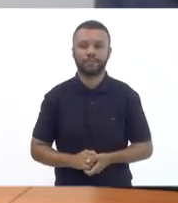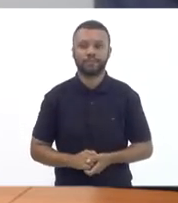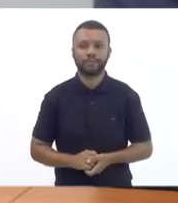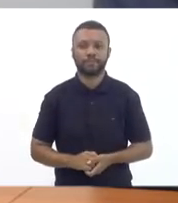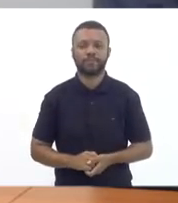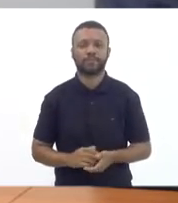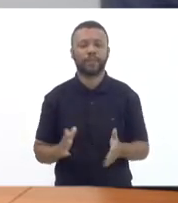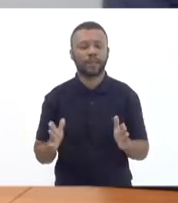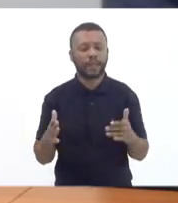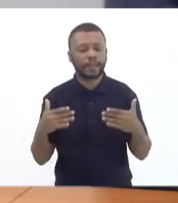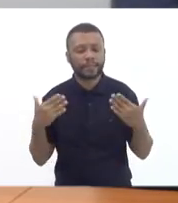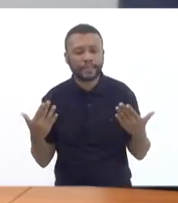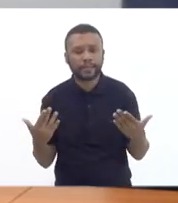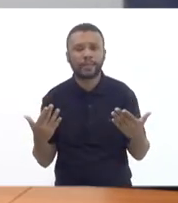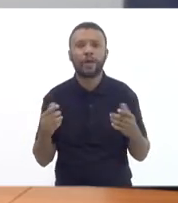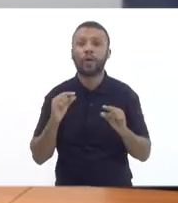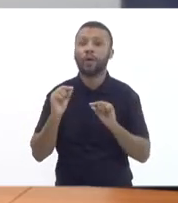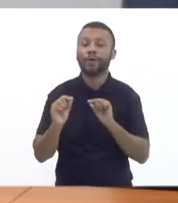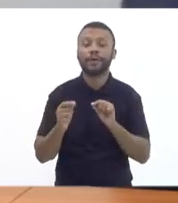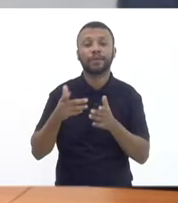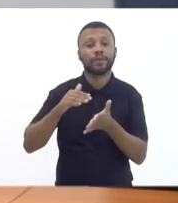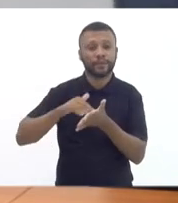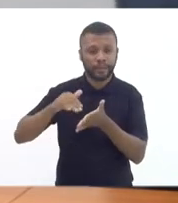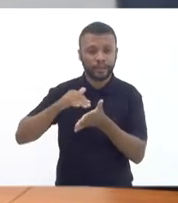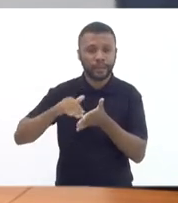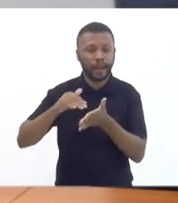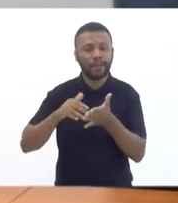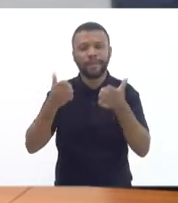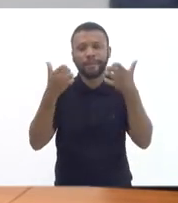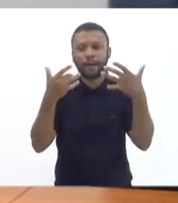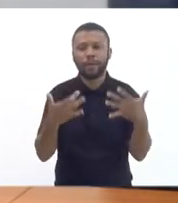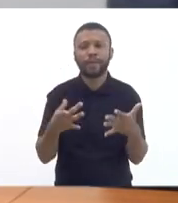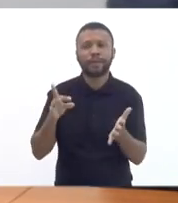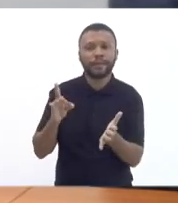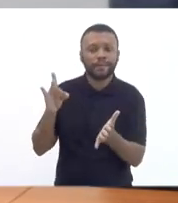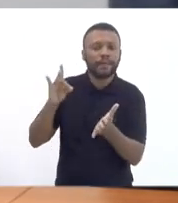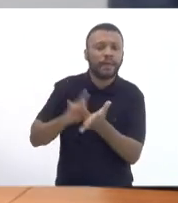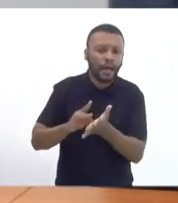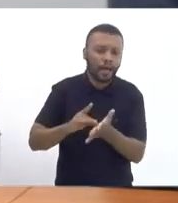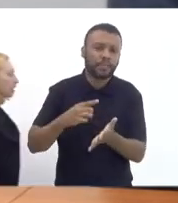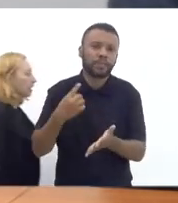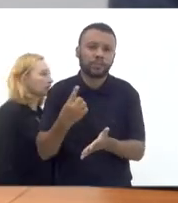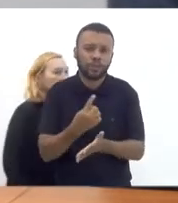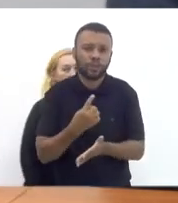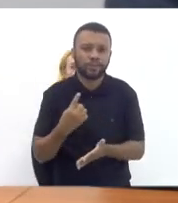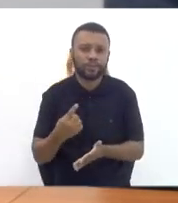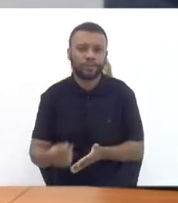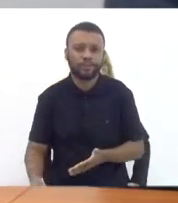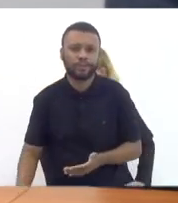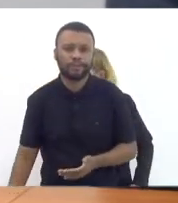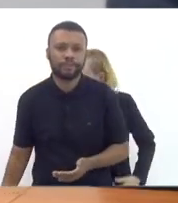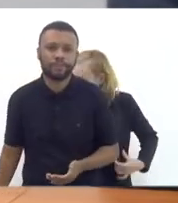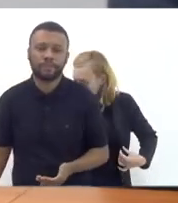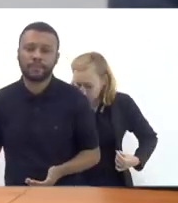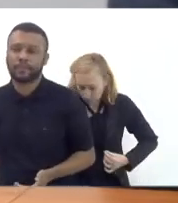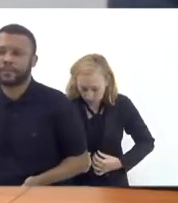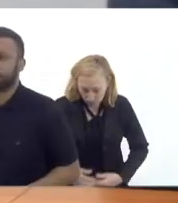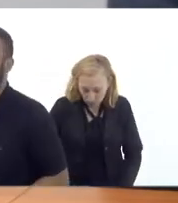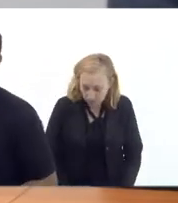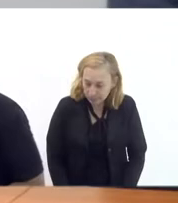Então, o que o secretário falou é uma realidade, as nossas atividades estão sendo